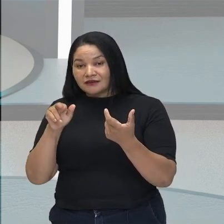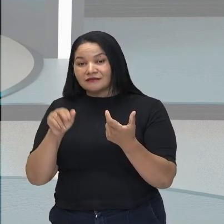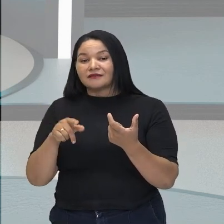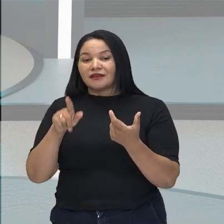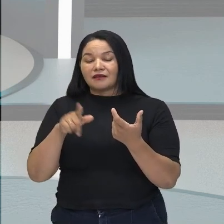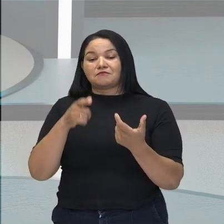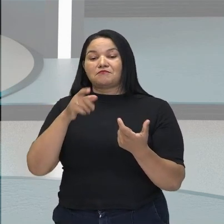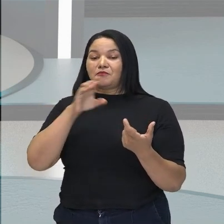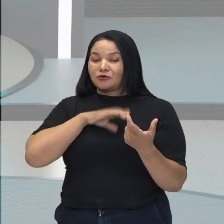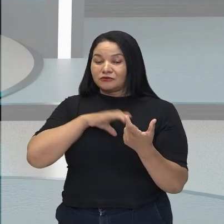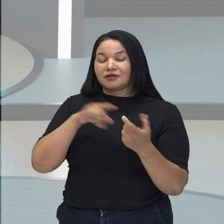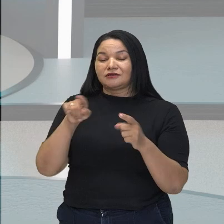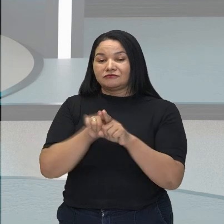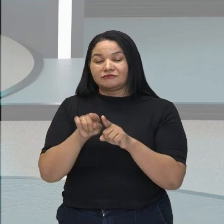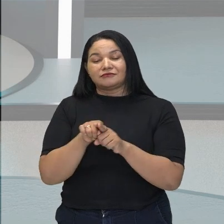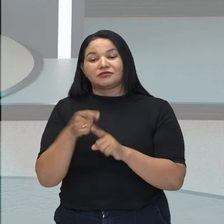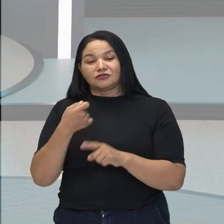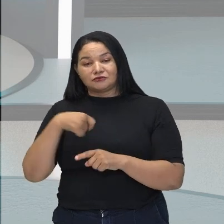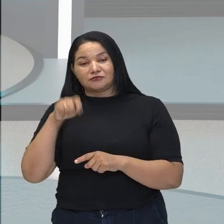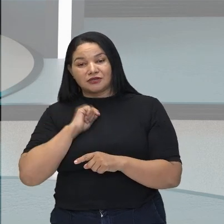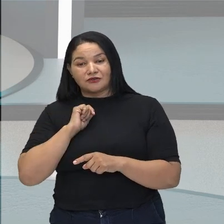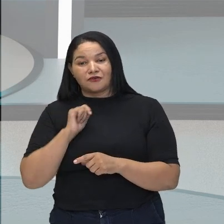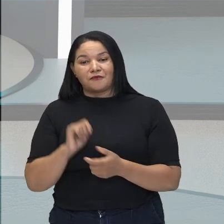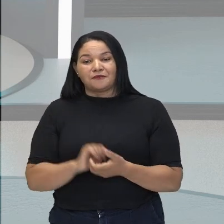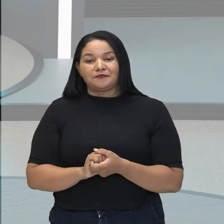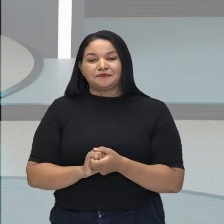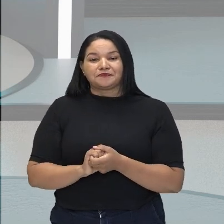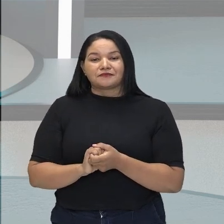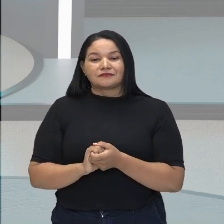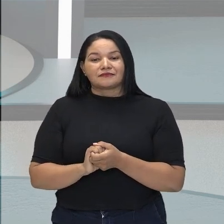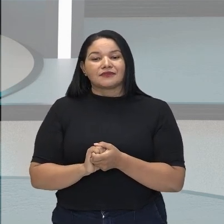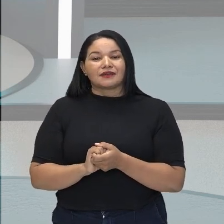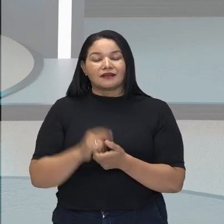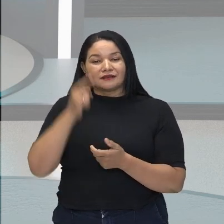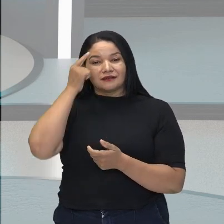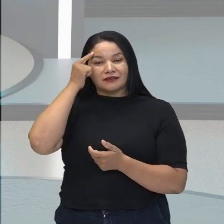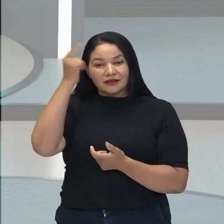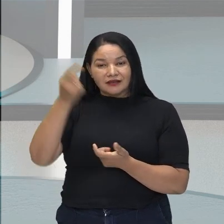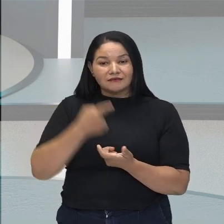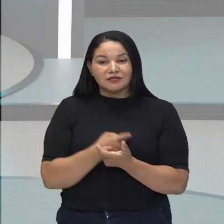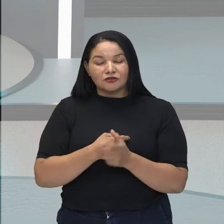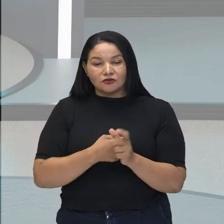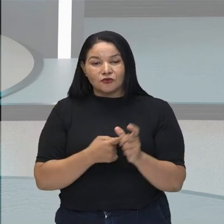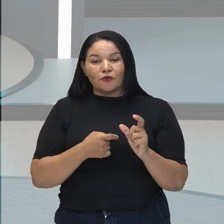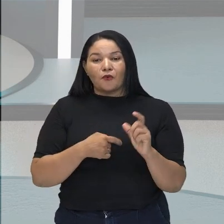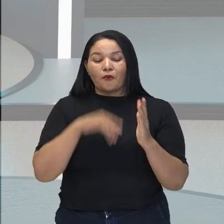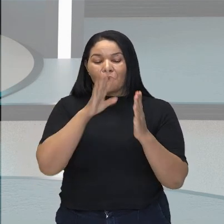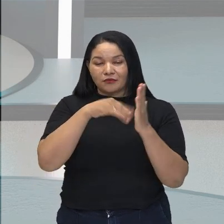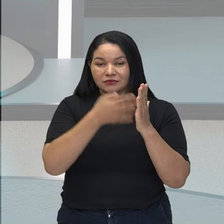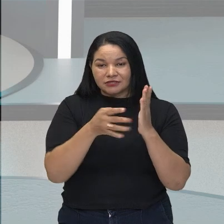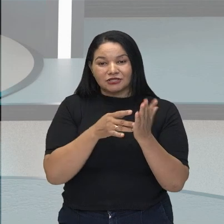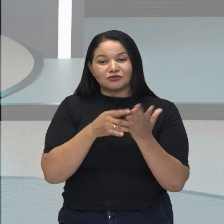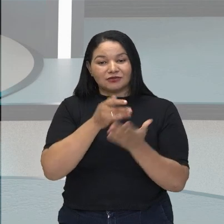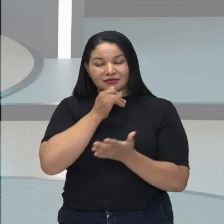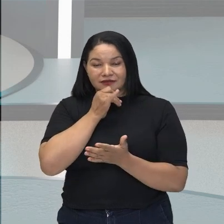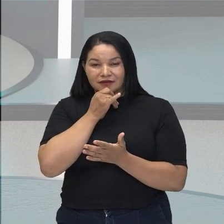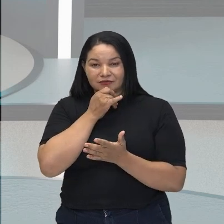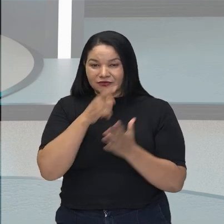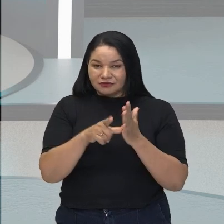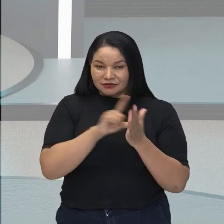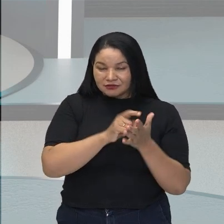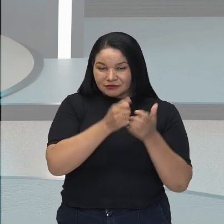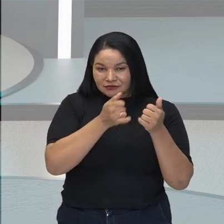atmosfera. Duas palavras, essa estava lá no nosso quadrinho de exemplos, que são escritas, né,